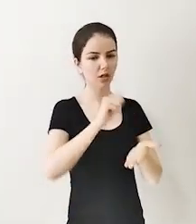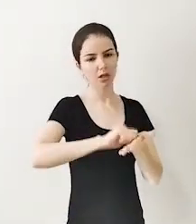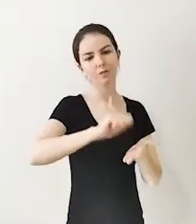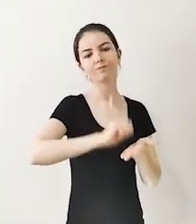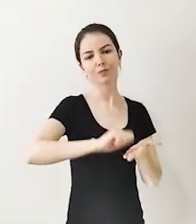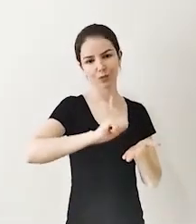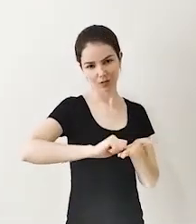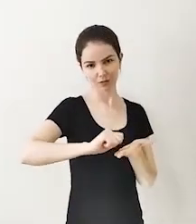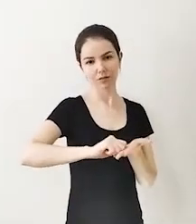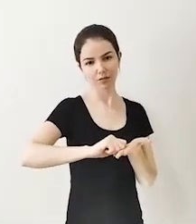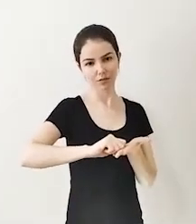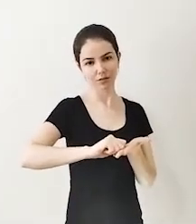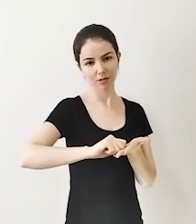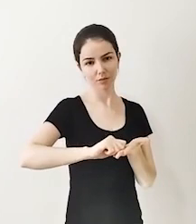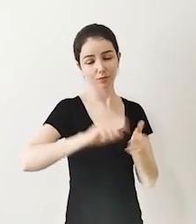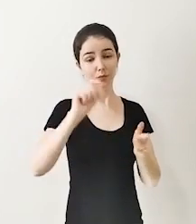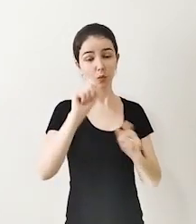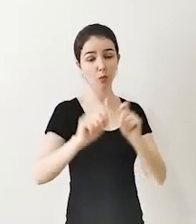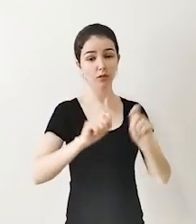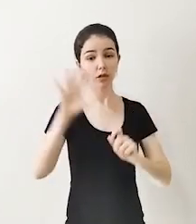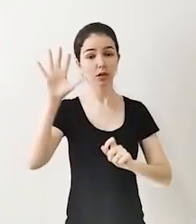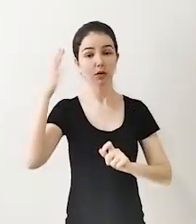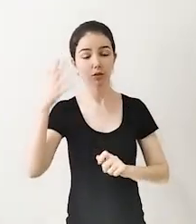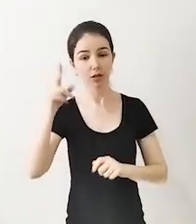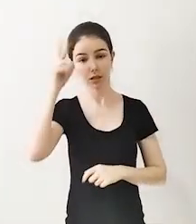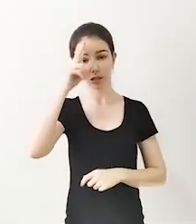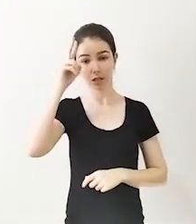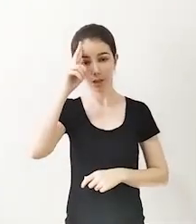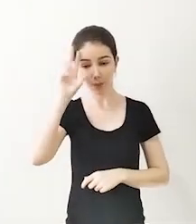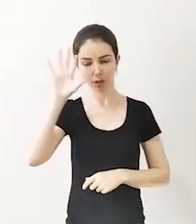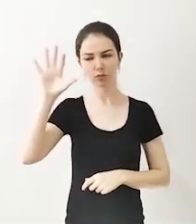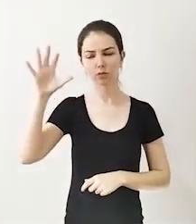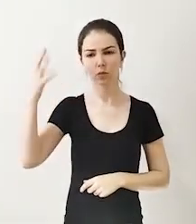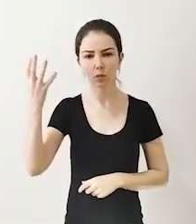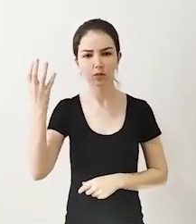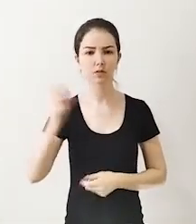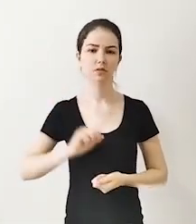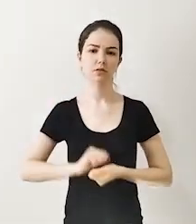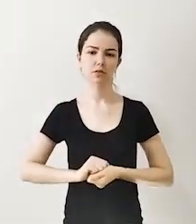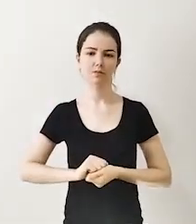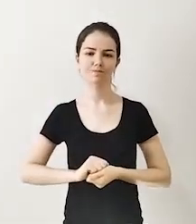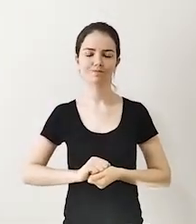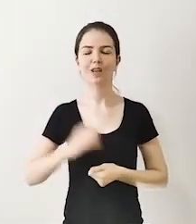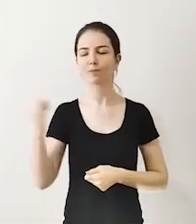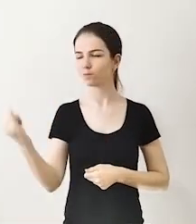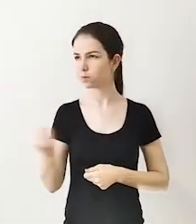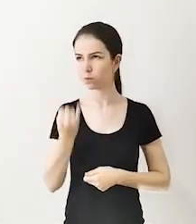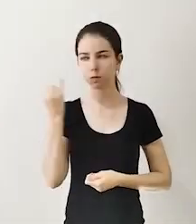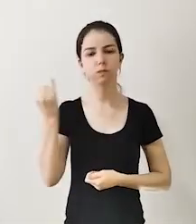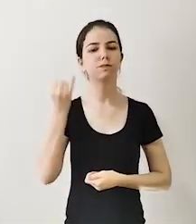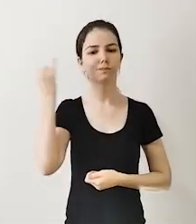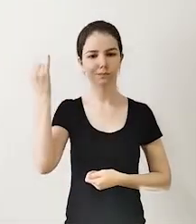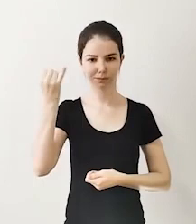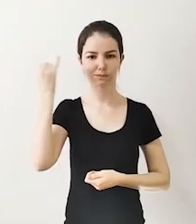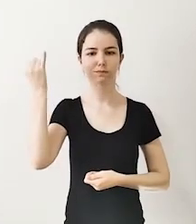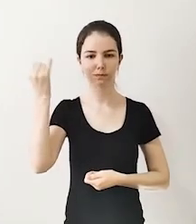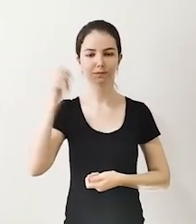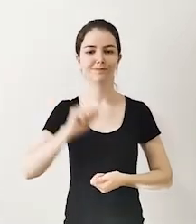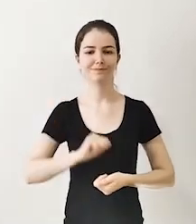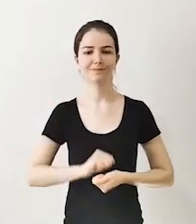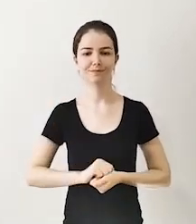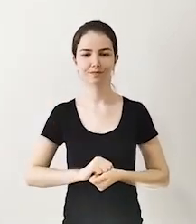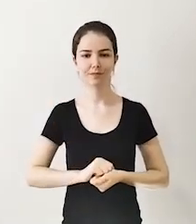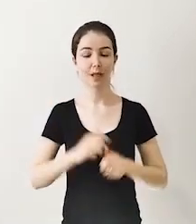que a obra foi escrita. Lembrar dos acontecimentos, isso é muito, muito, muito importante,